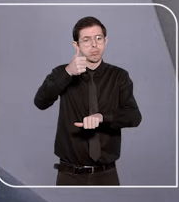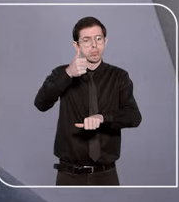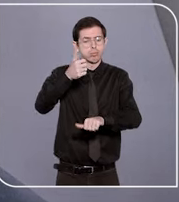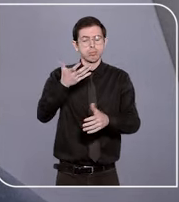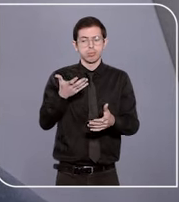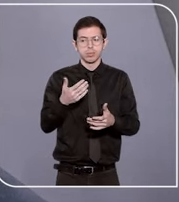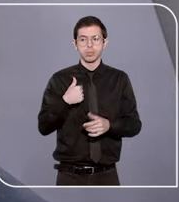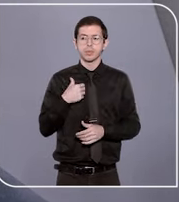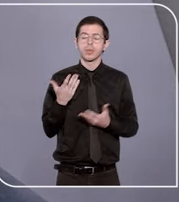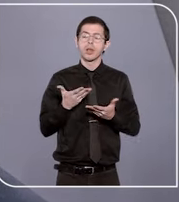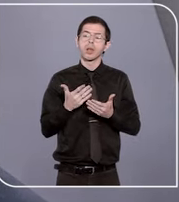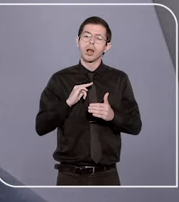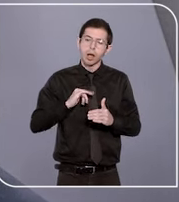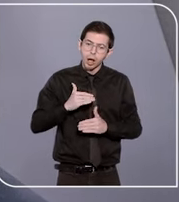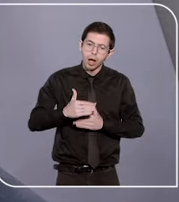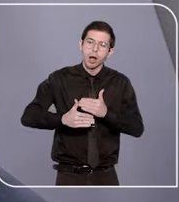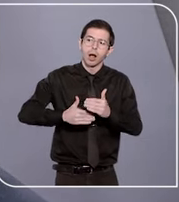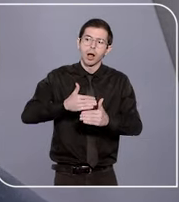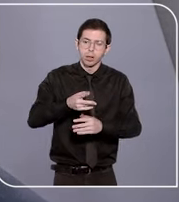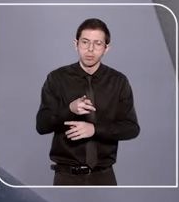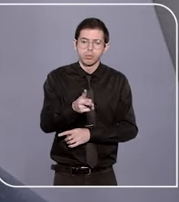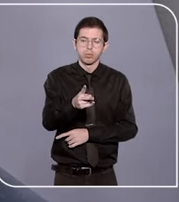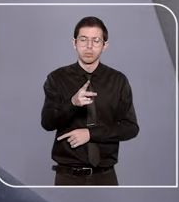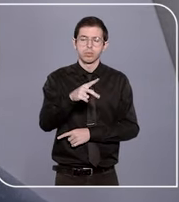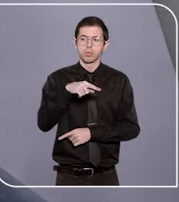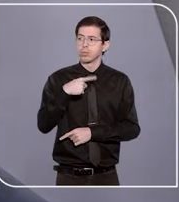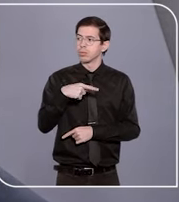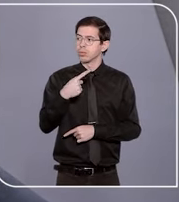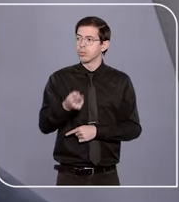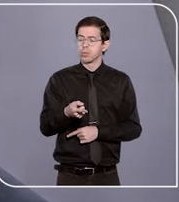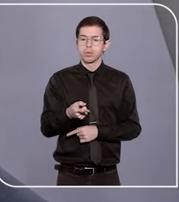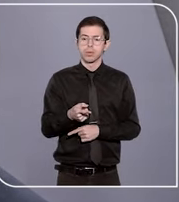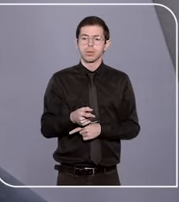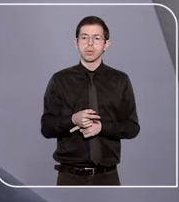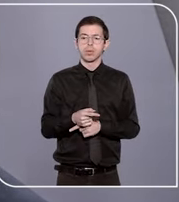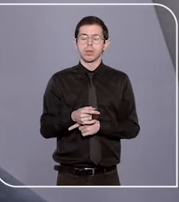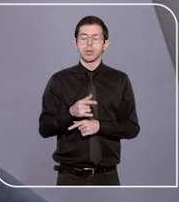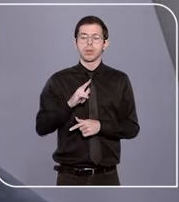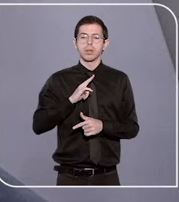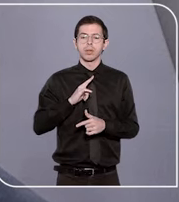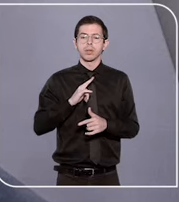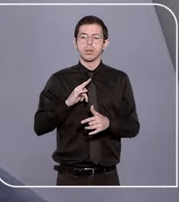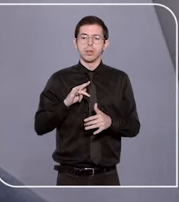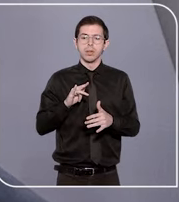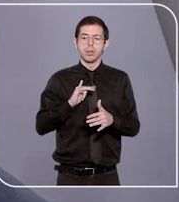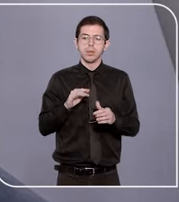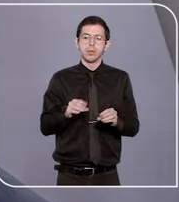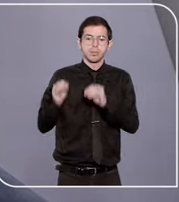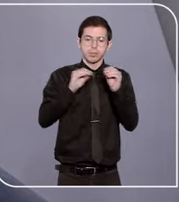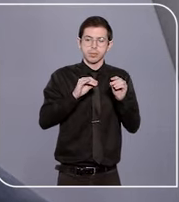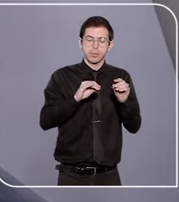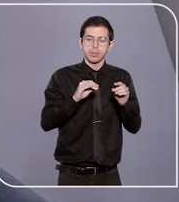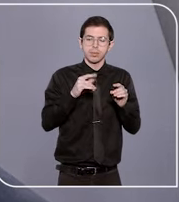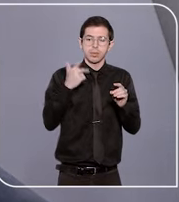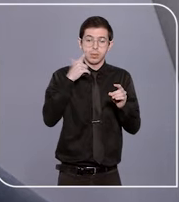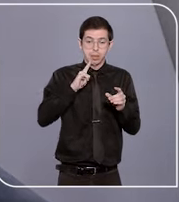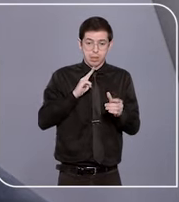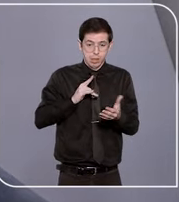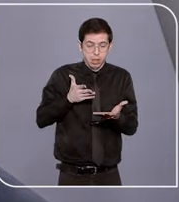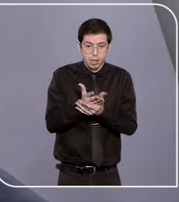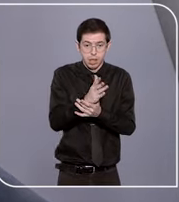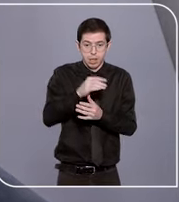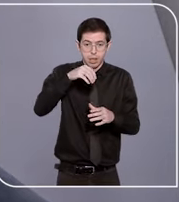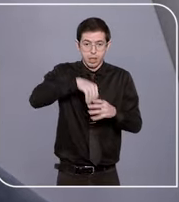mais avançar mais um pouquinho. Depois da interposição do recurso extraordinário para análise de admissibilidade aqui pelo